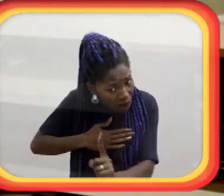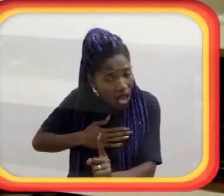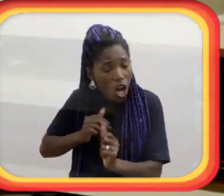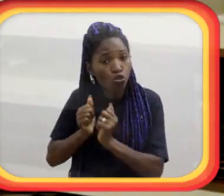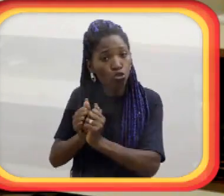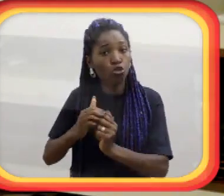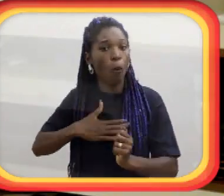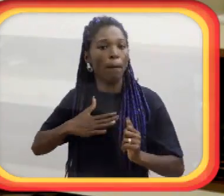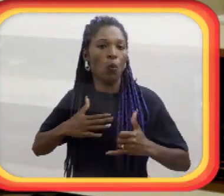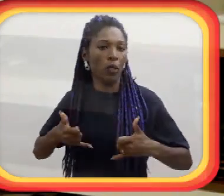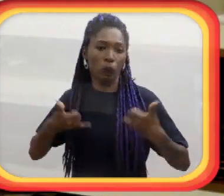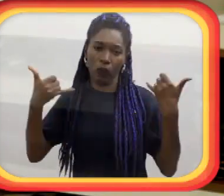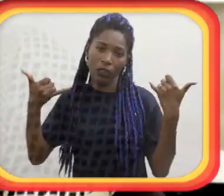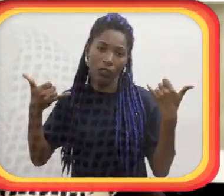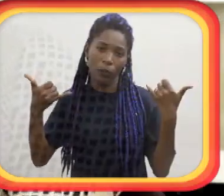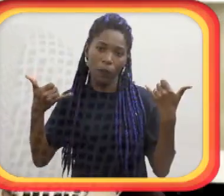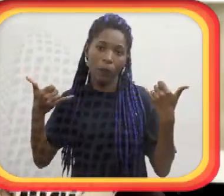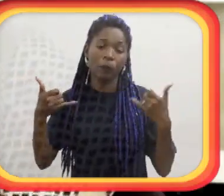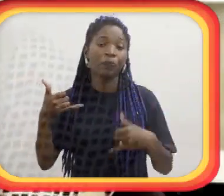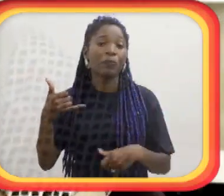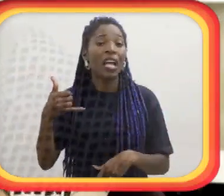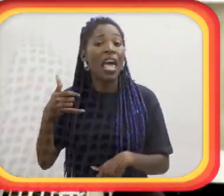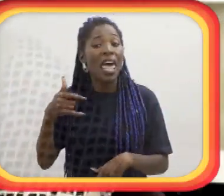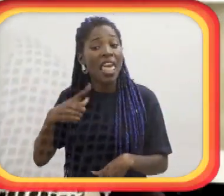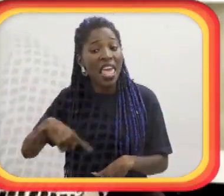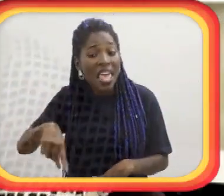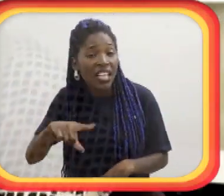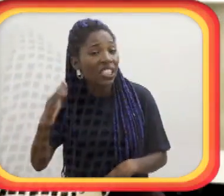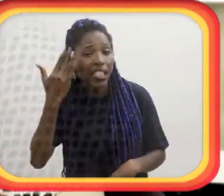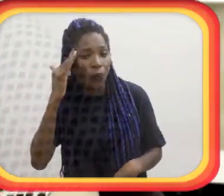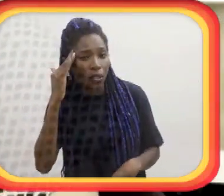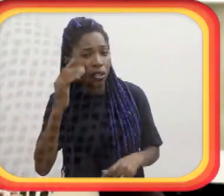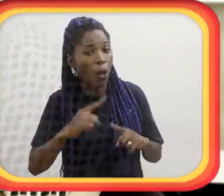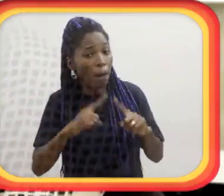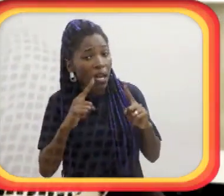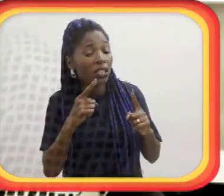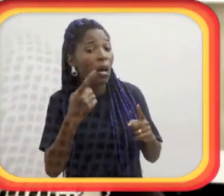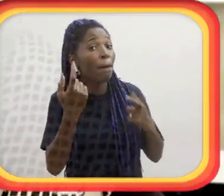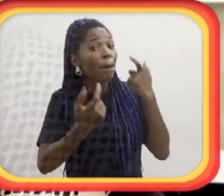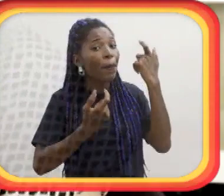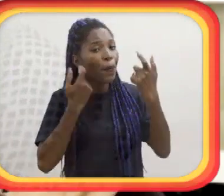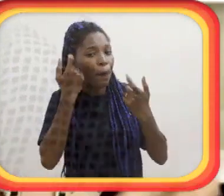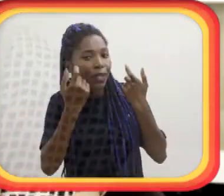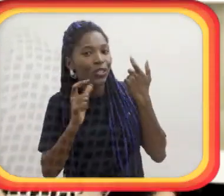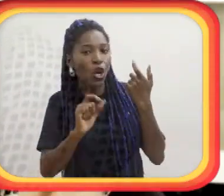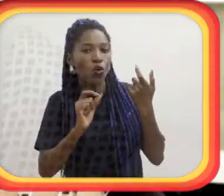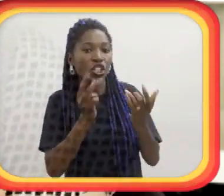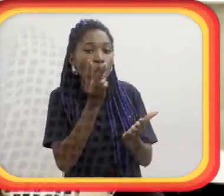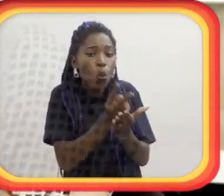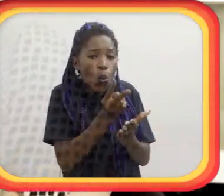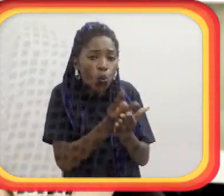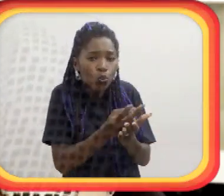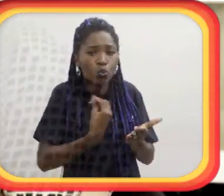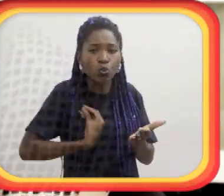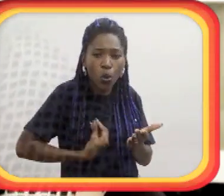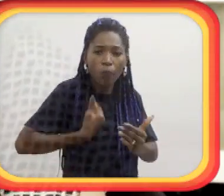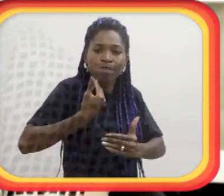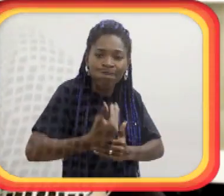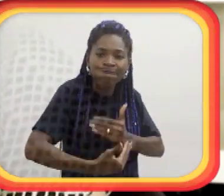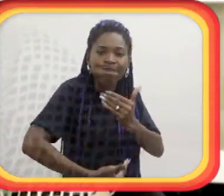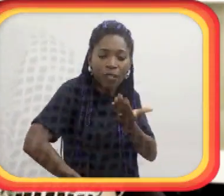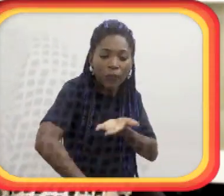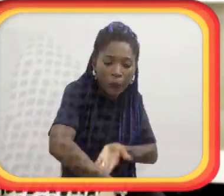importante pra mim que ela vá no meu aniversário. Eles não entendiam muito bem o que tinha acontecido, mas a preocupação era de seguir